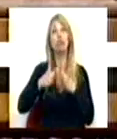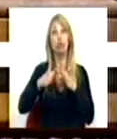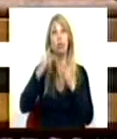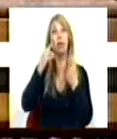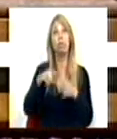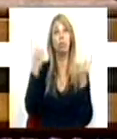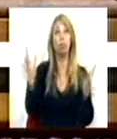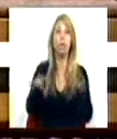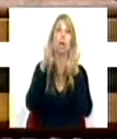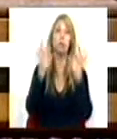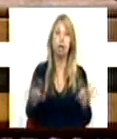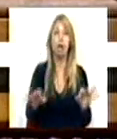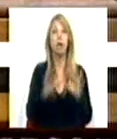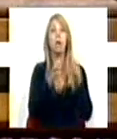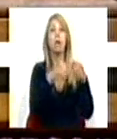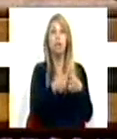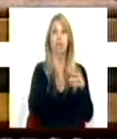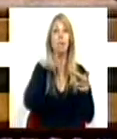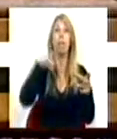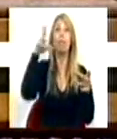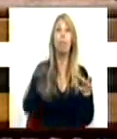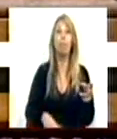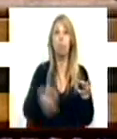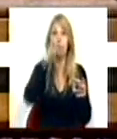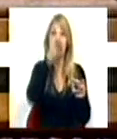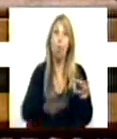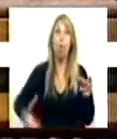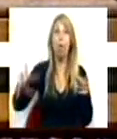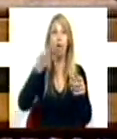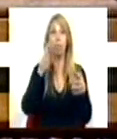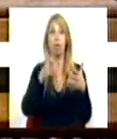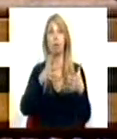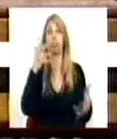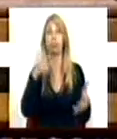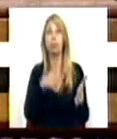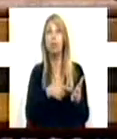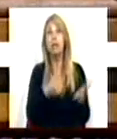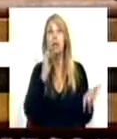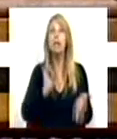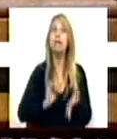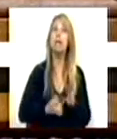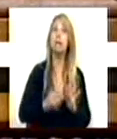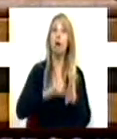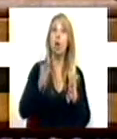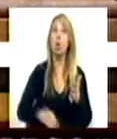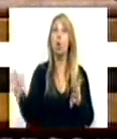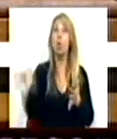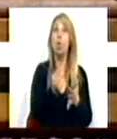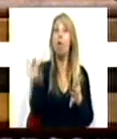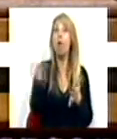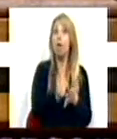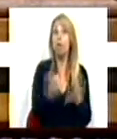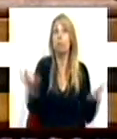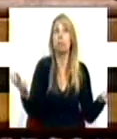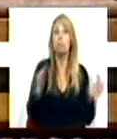públicas, como a Agência Portuguesa do Ambiente, é uma evidência e as necessidades de contratação são reconhecidas